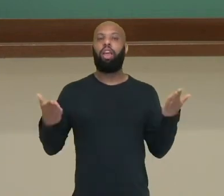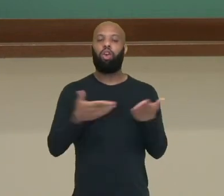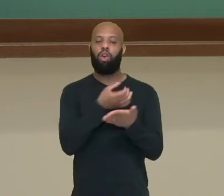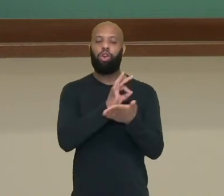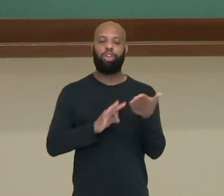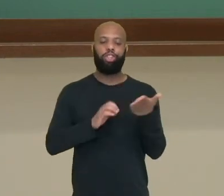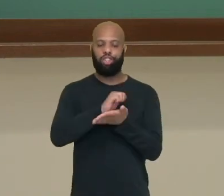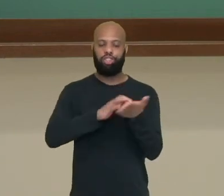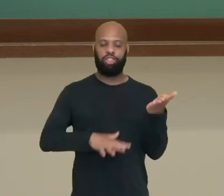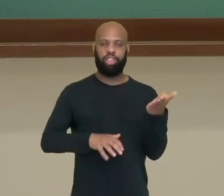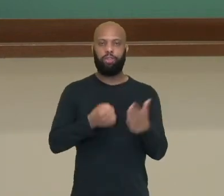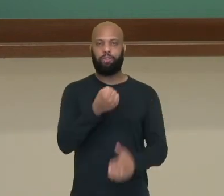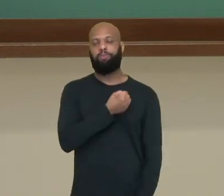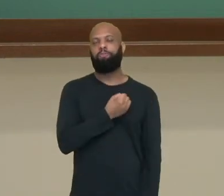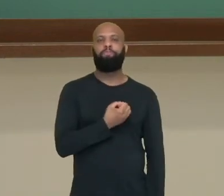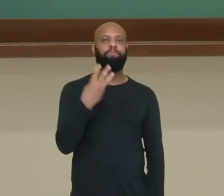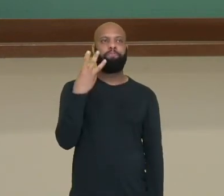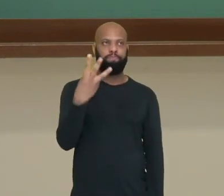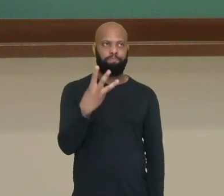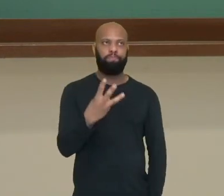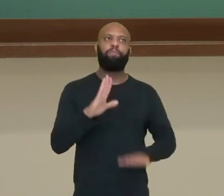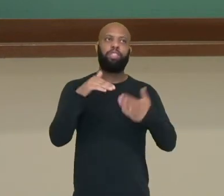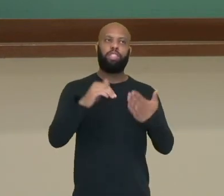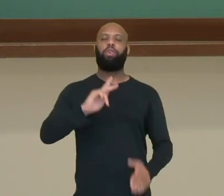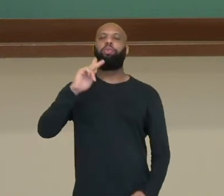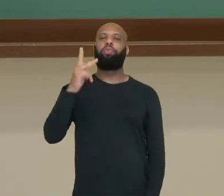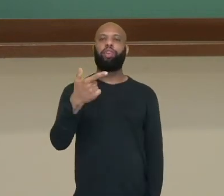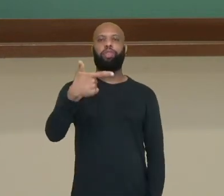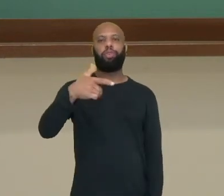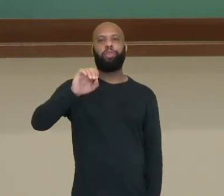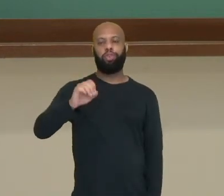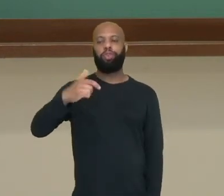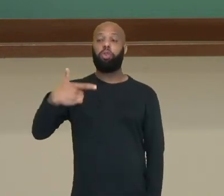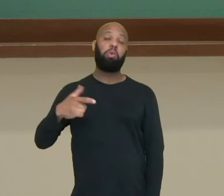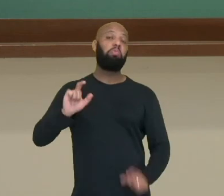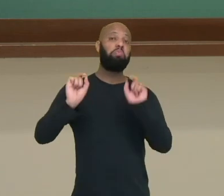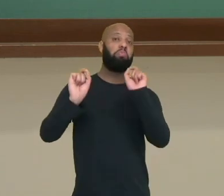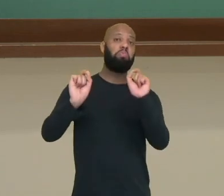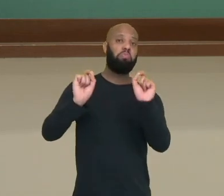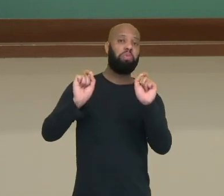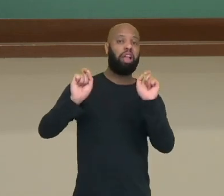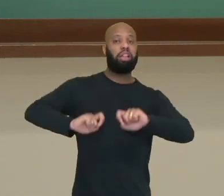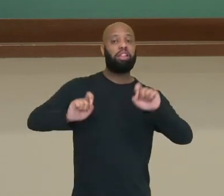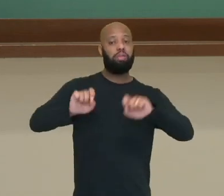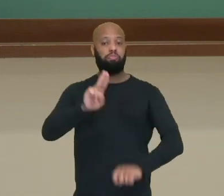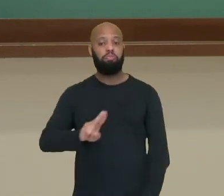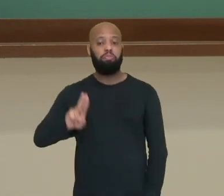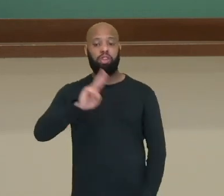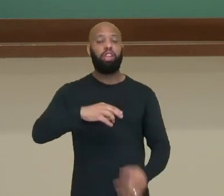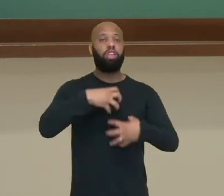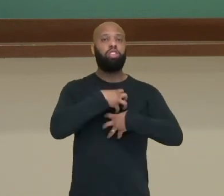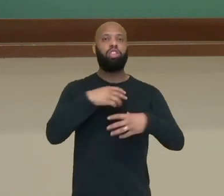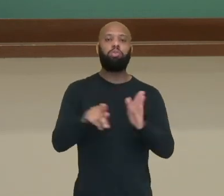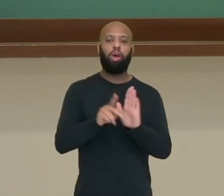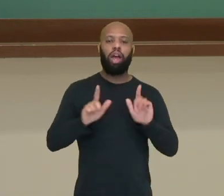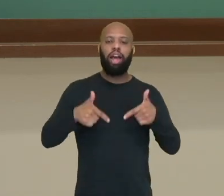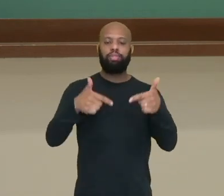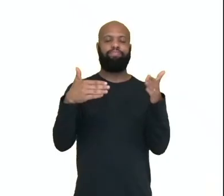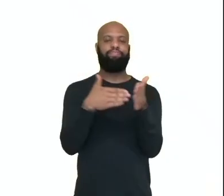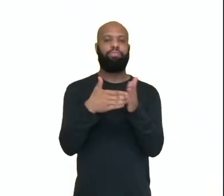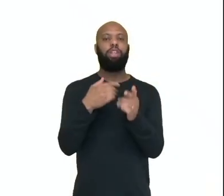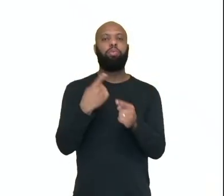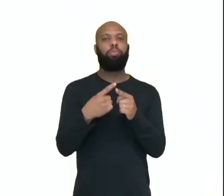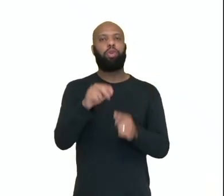Correção da atividade 3, olha só. A ação da água oxigenada possui um espectro de ação limitado, pois